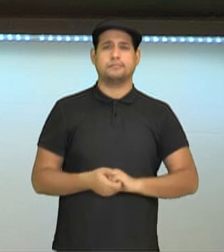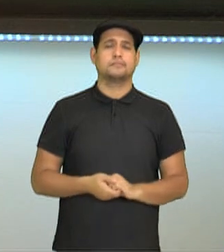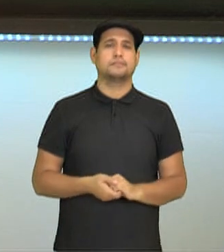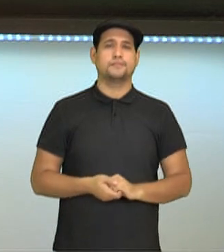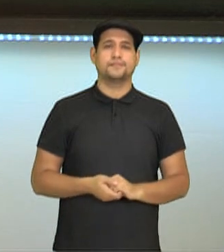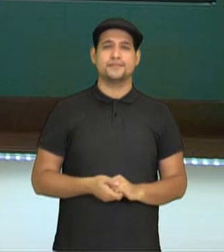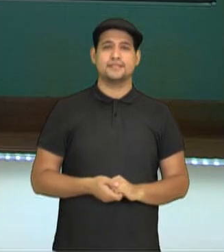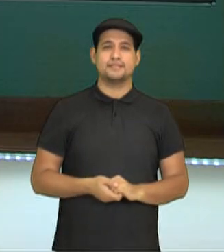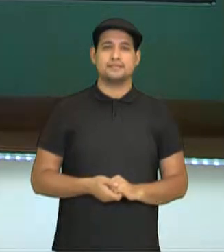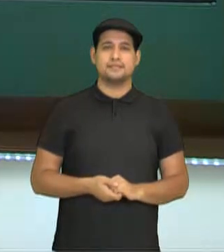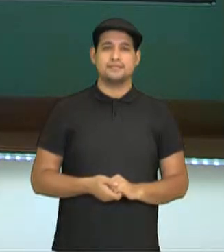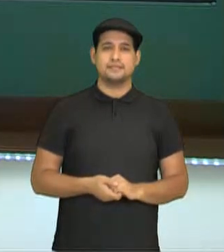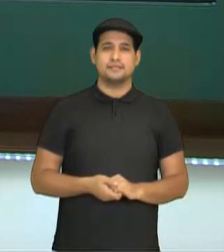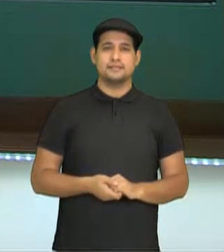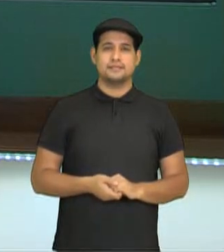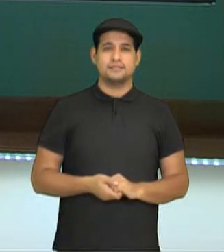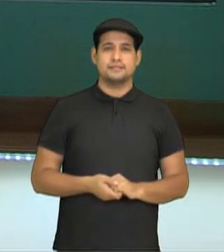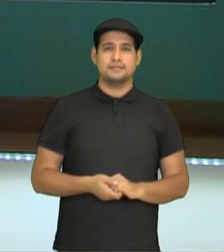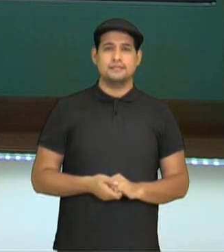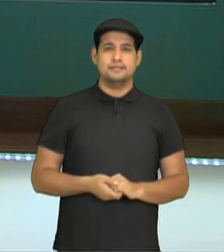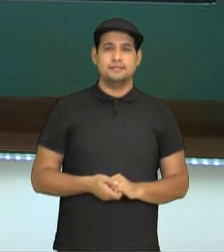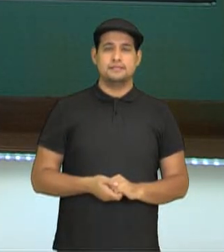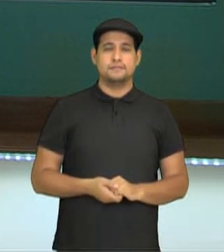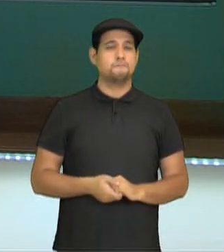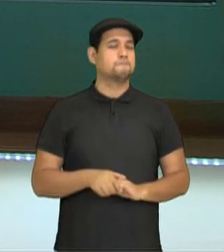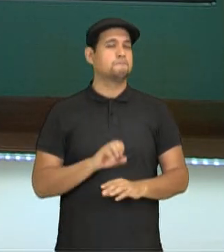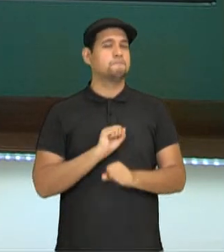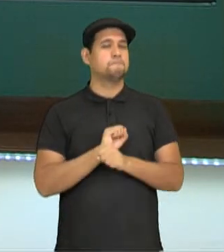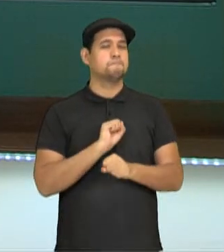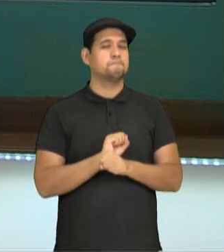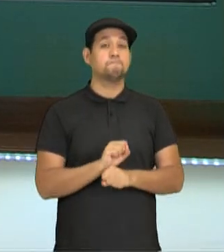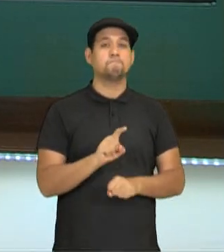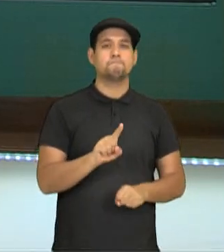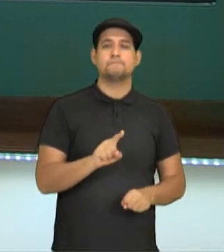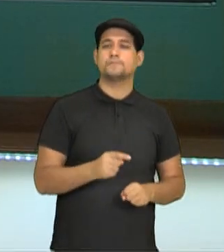hoje. Então, eu espero